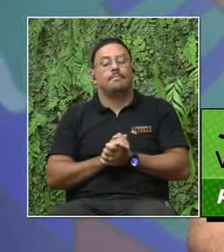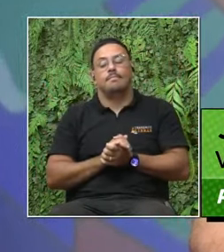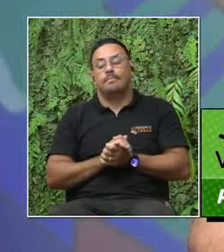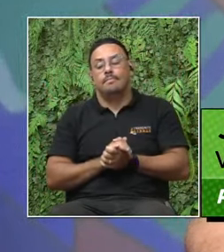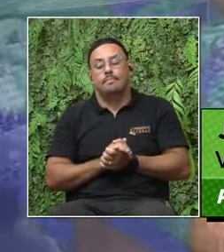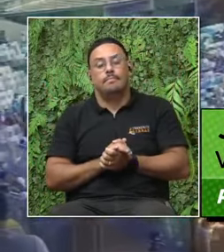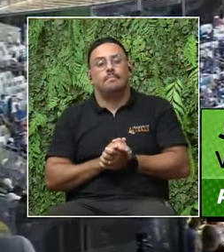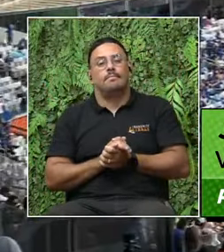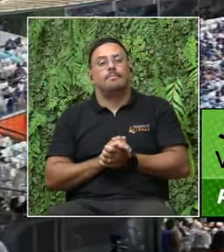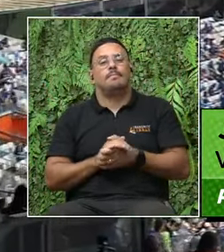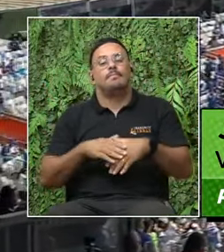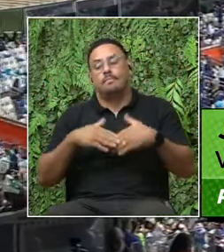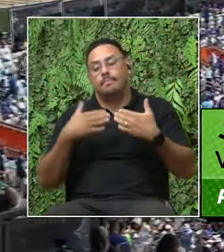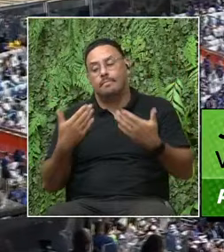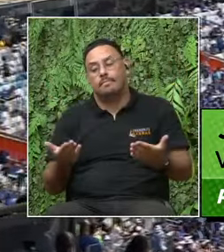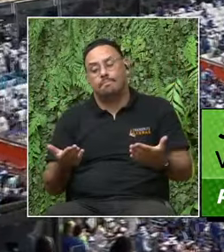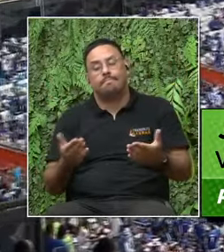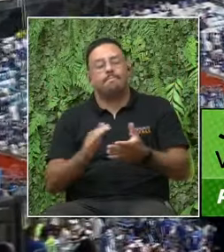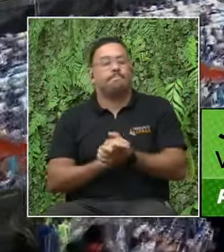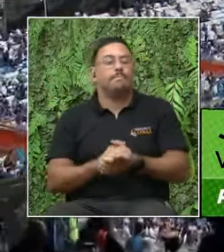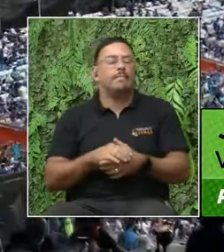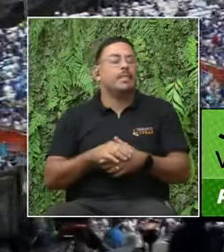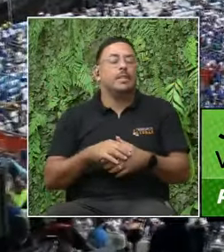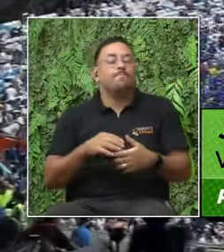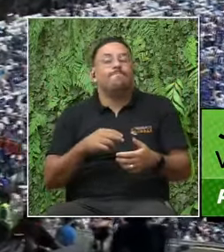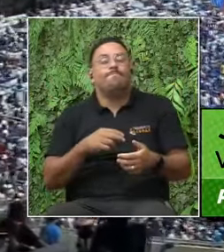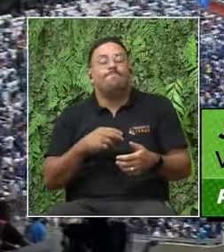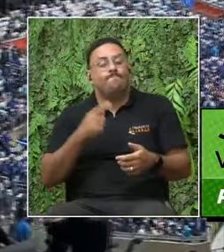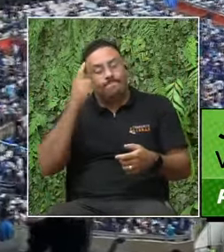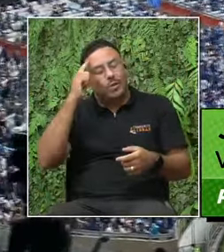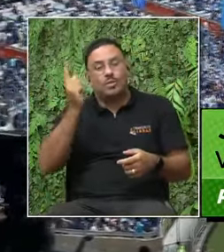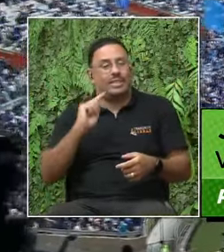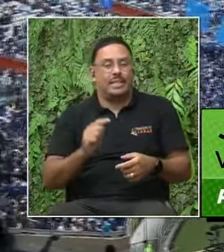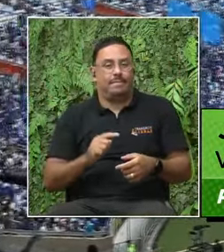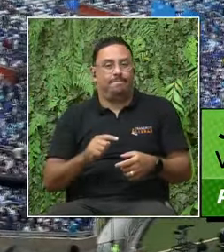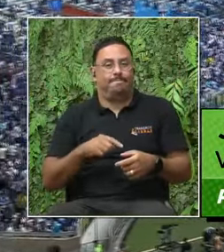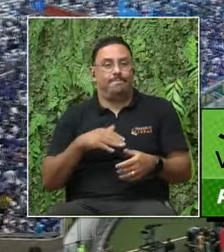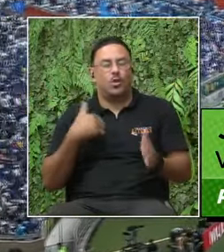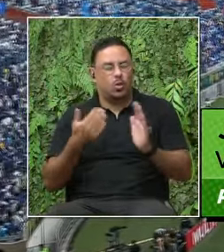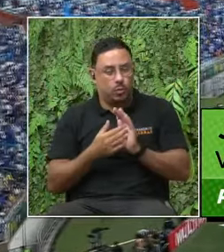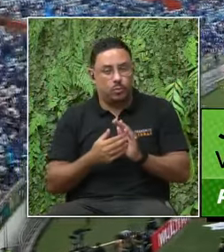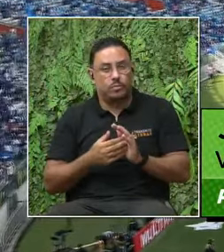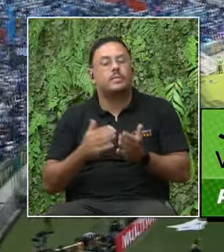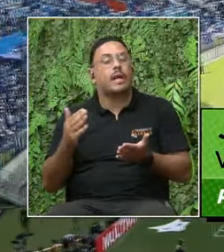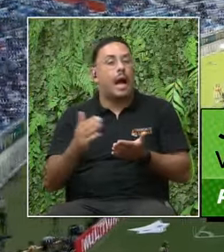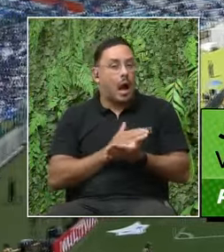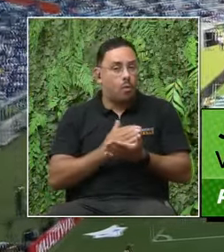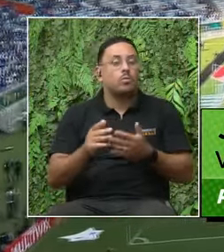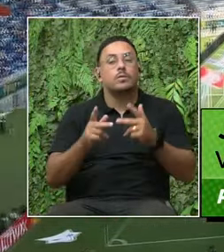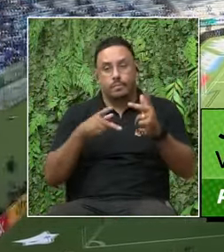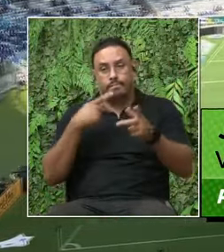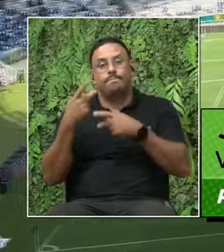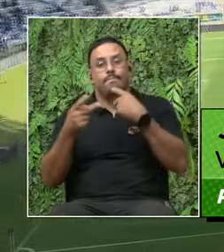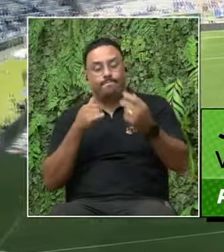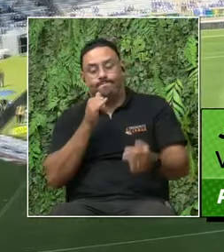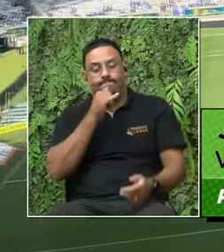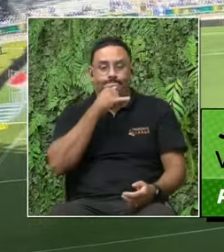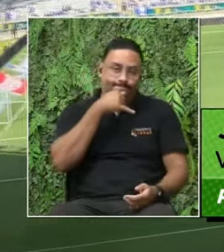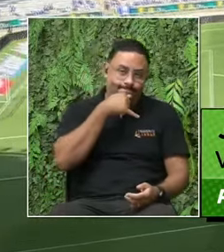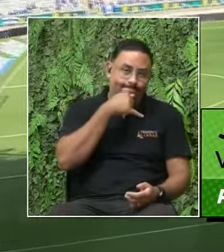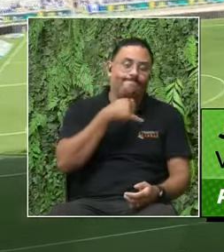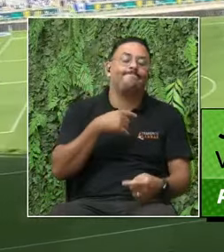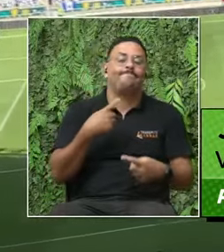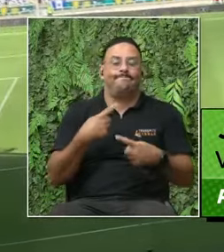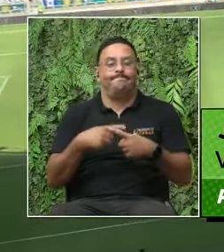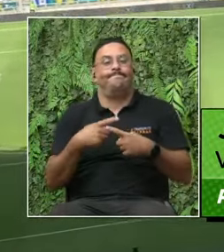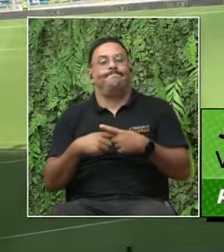mesmo então Bob eu não posso falar por todos né mas eu acredito que sim alguns ficaram frustrados em razão